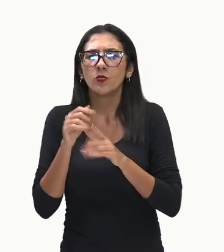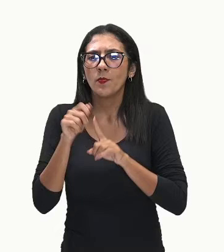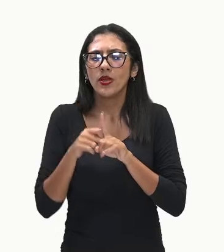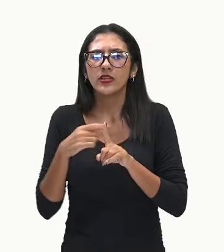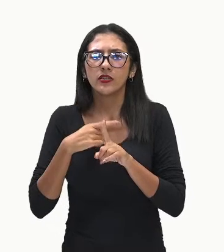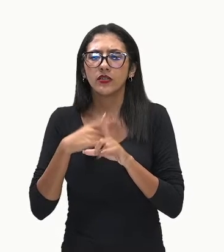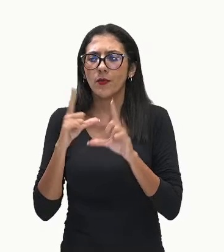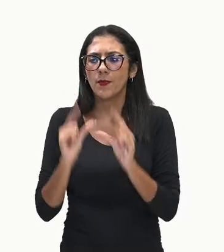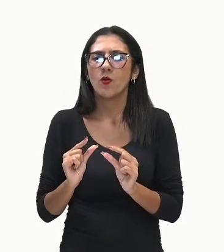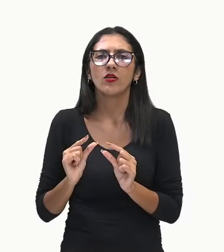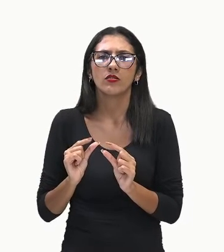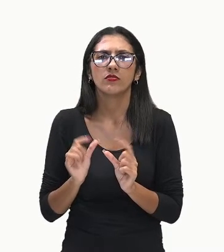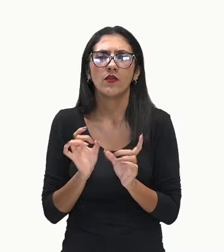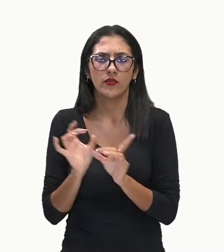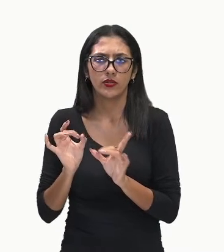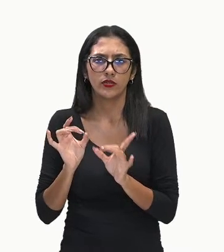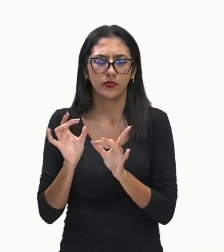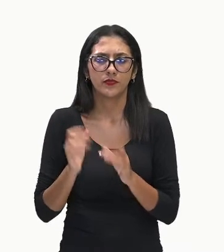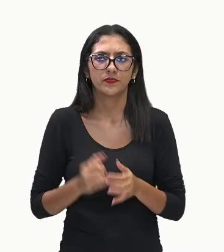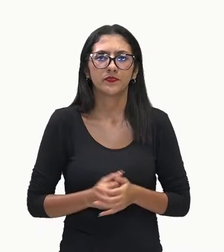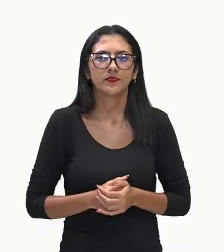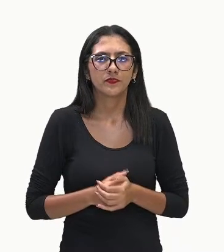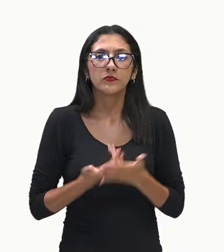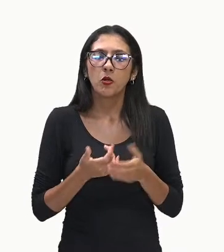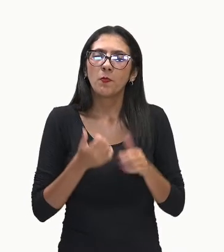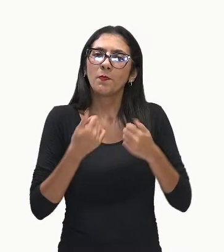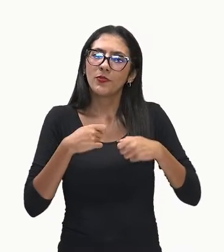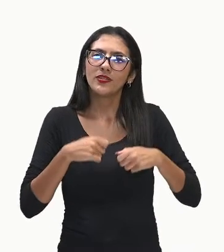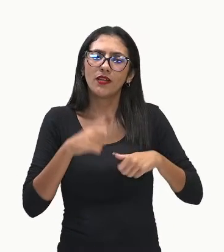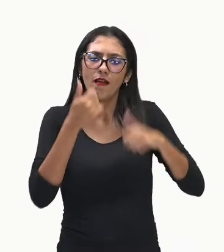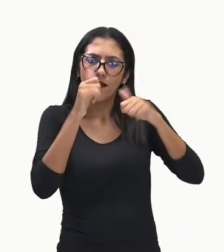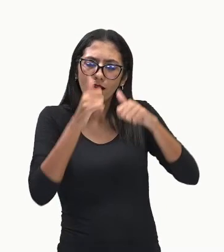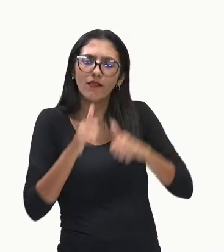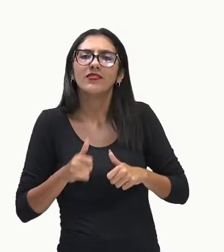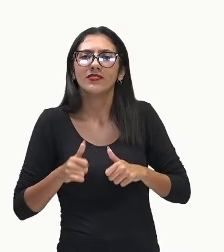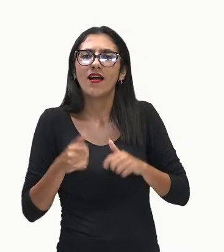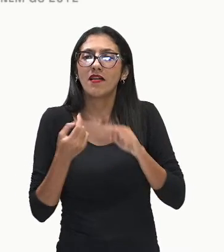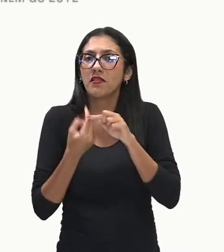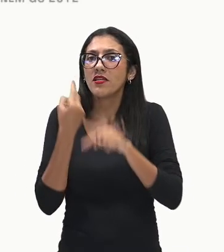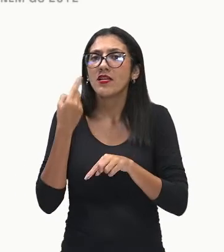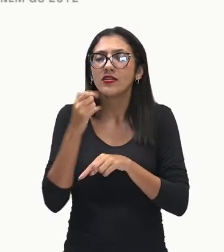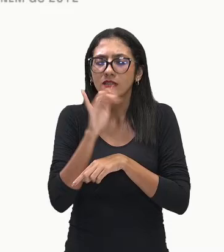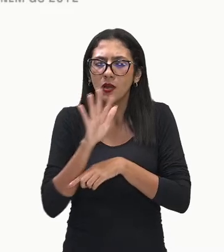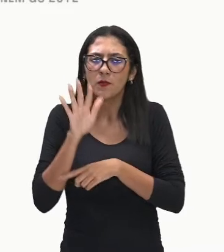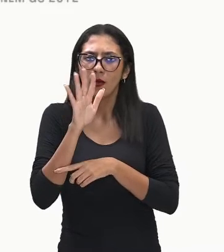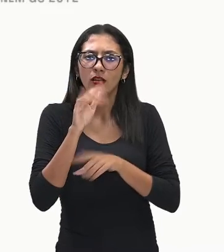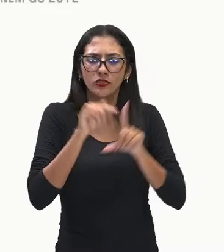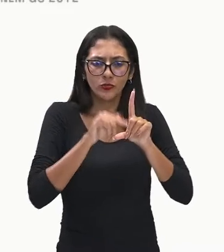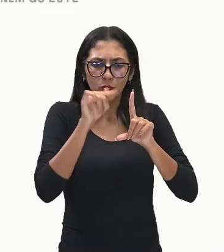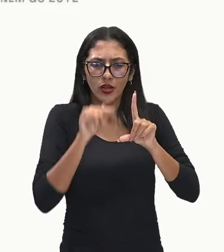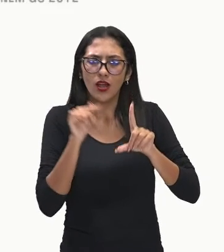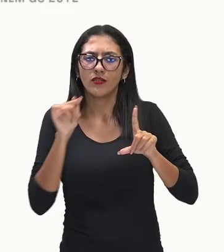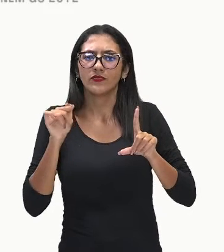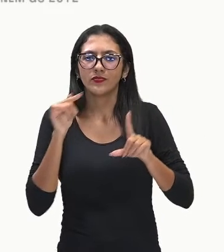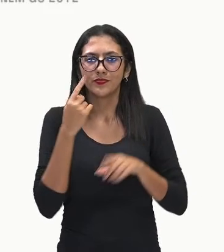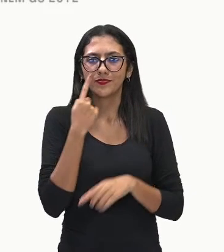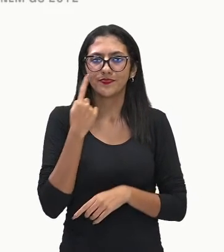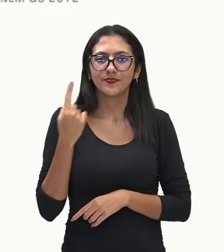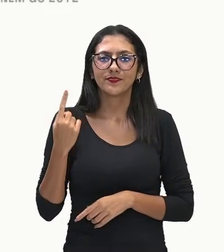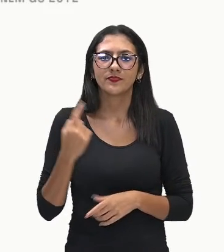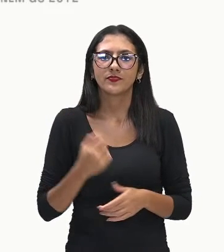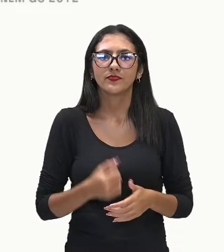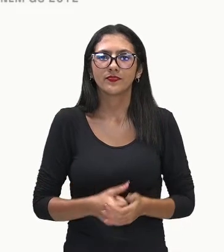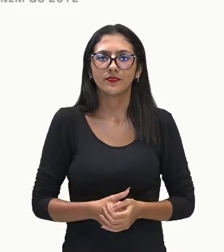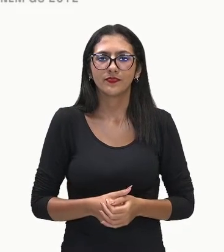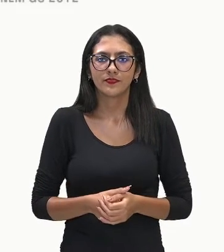né, nós vamos fazer a análise aí do nosso gráfico. Se nós observarmos aqui, ó,